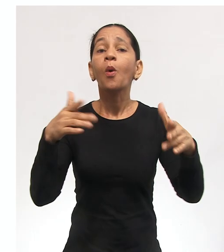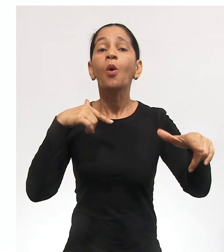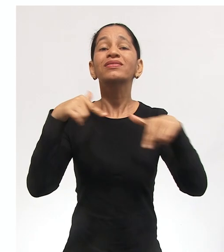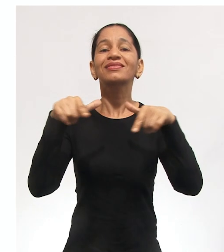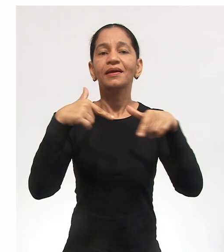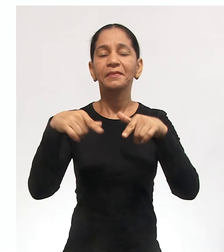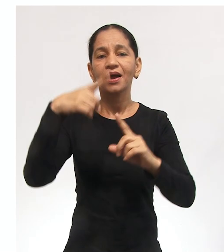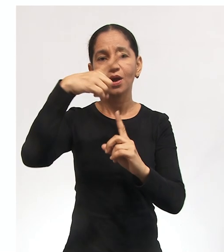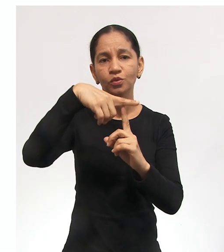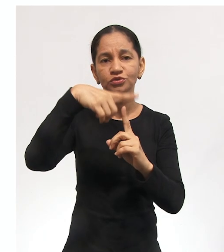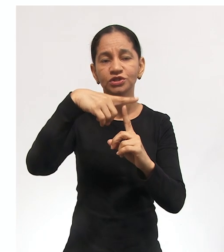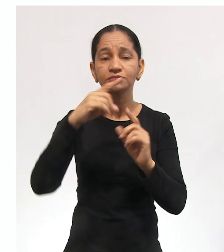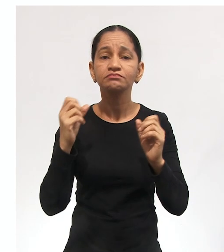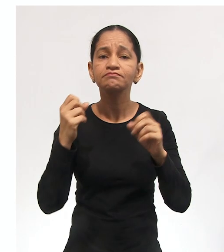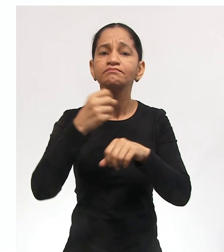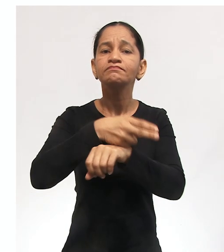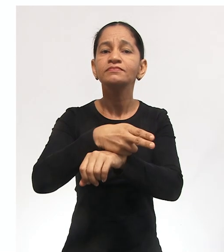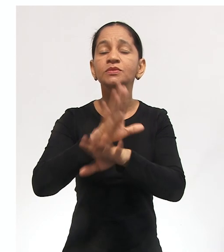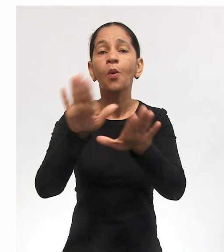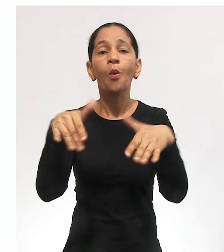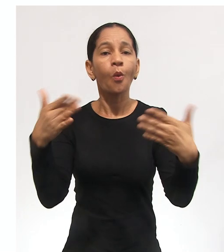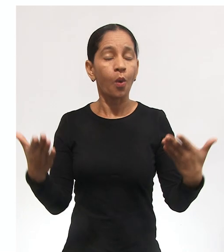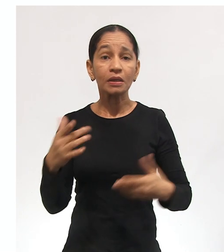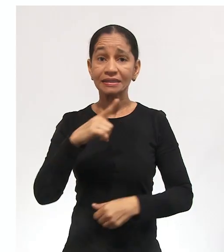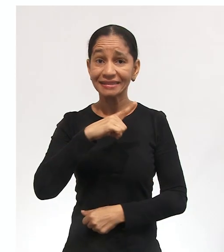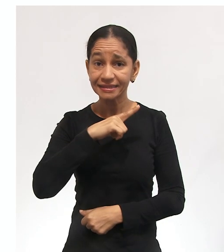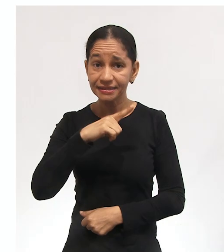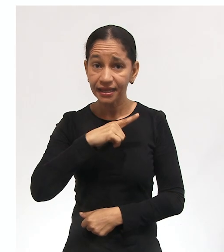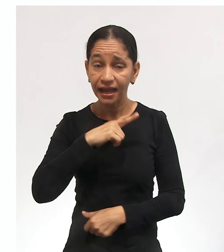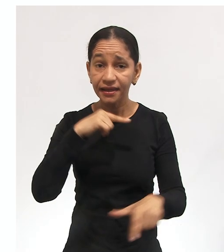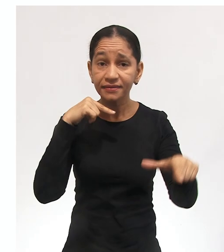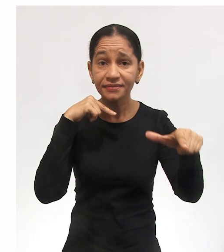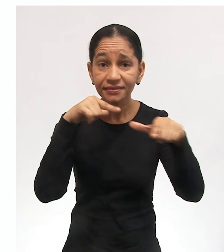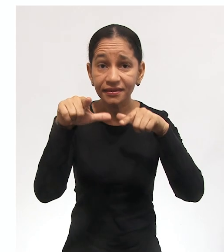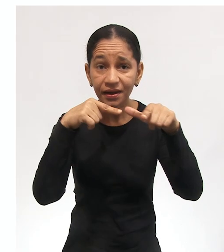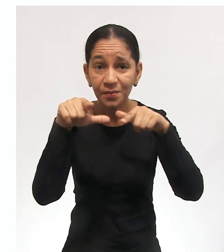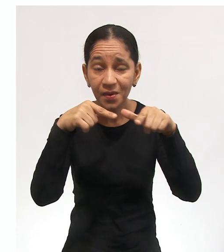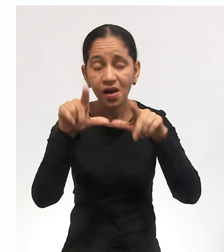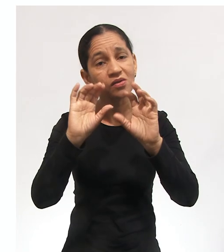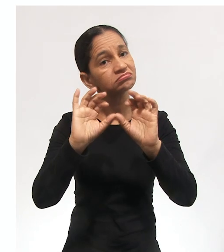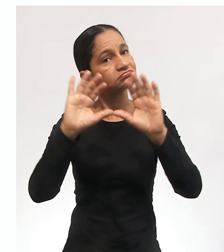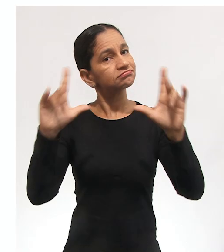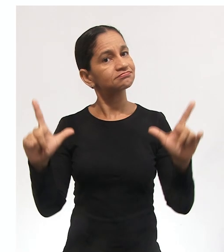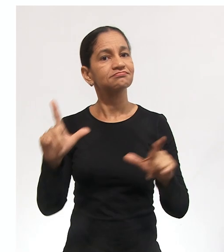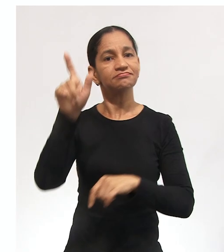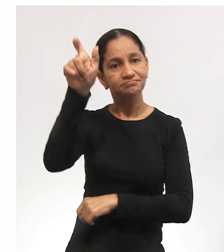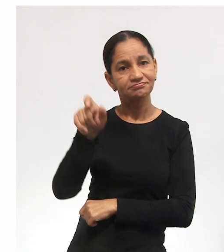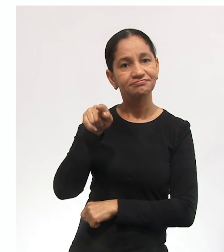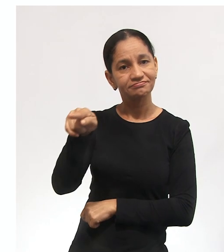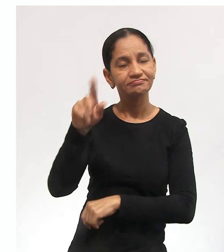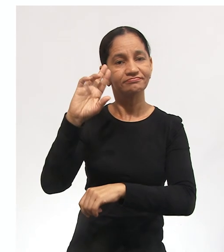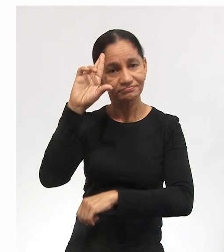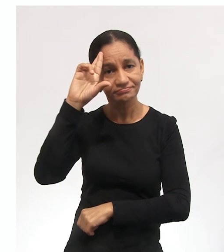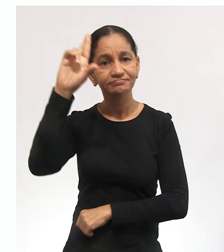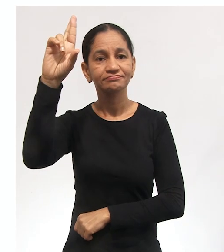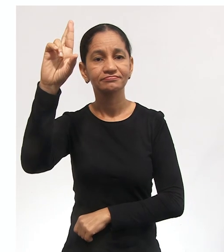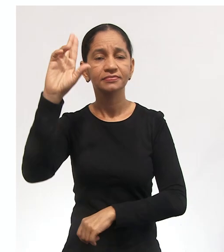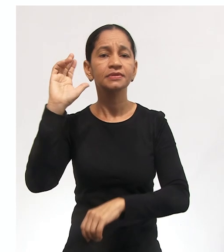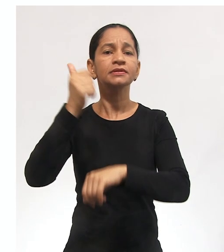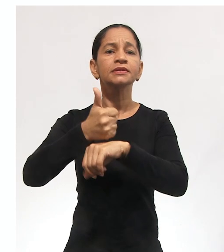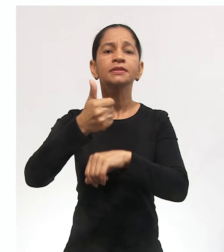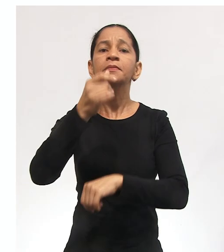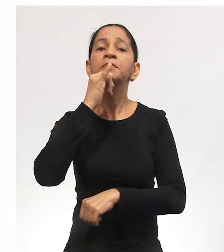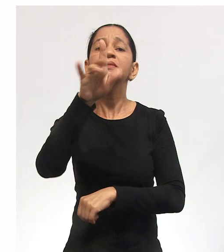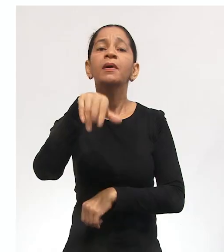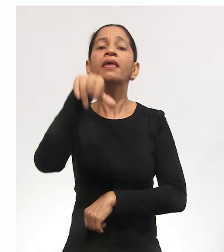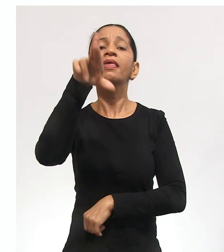emprego. Basta que a gente verifique a existência da relação de emprego e perquirir quem é o sujeito que